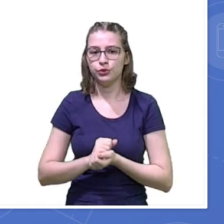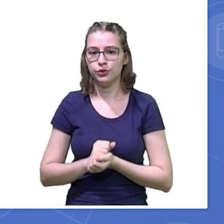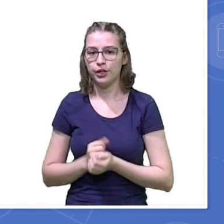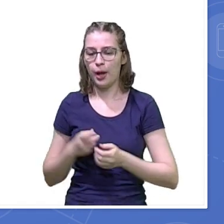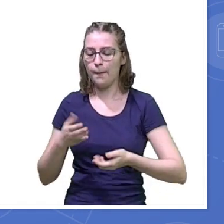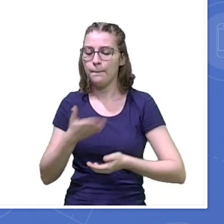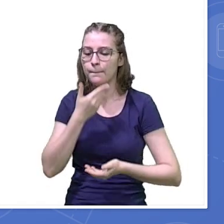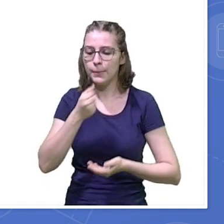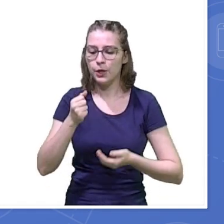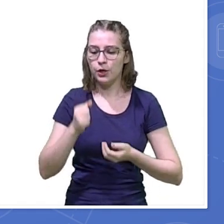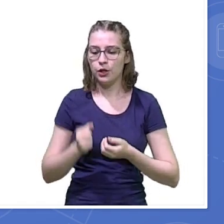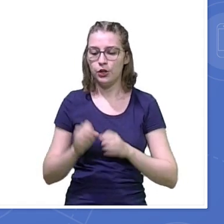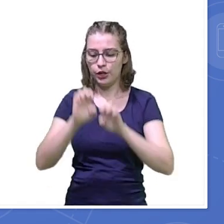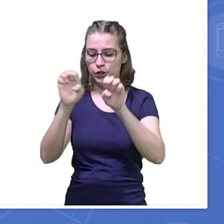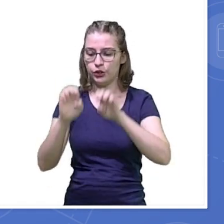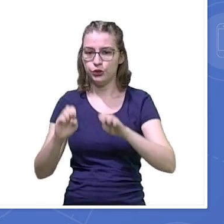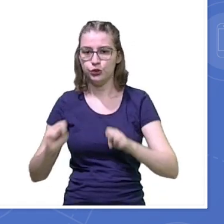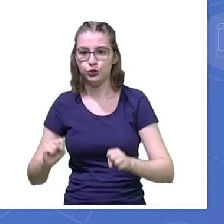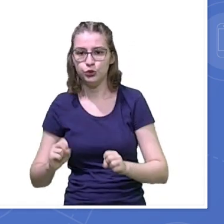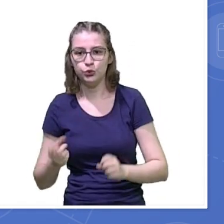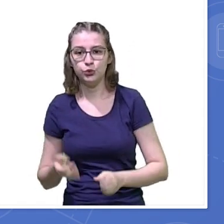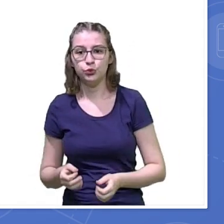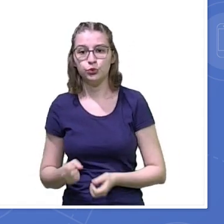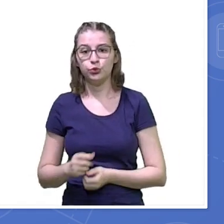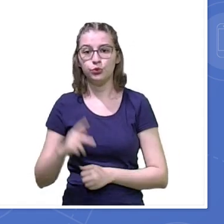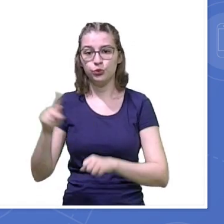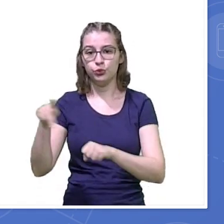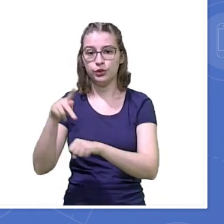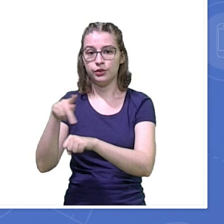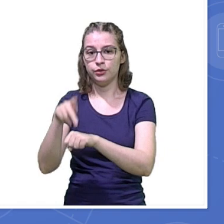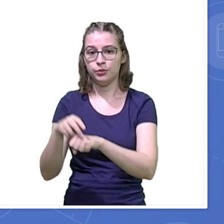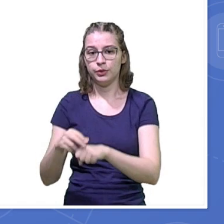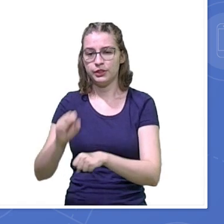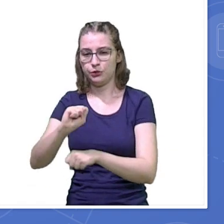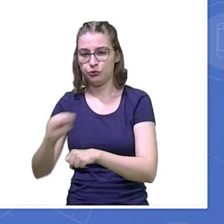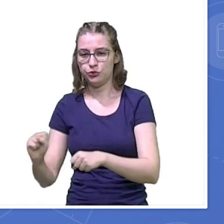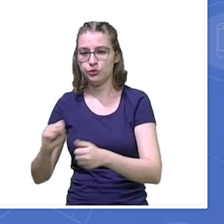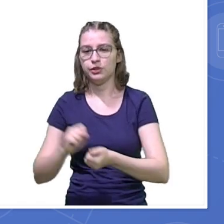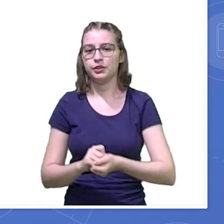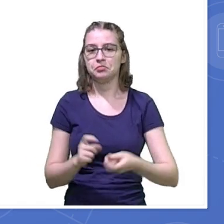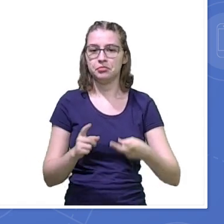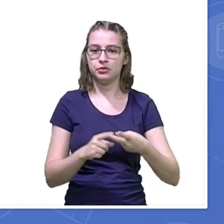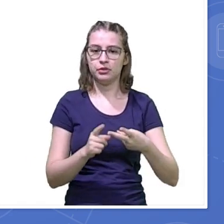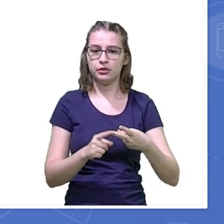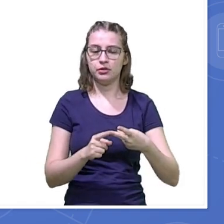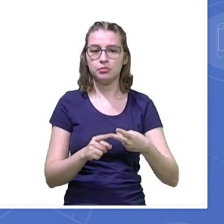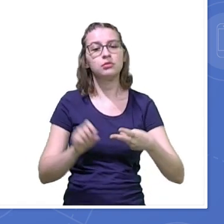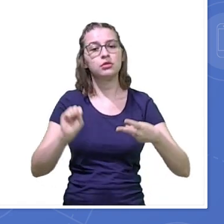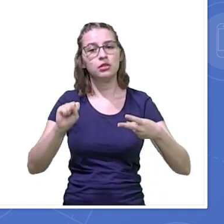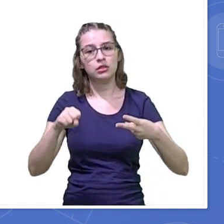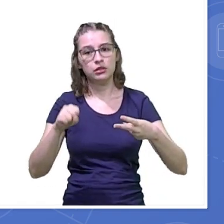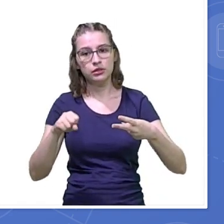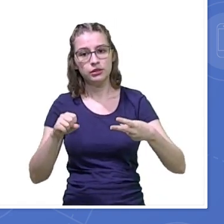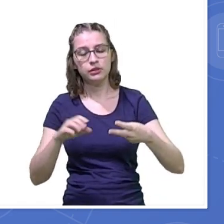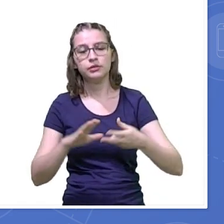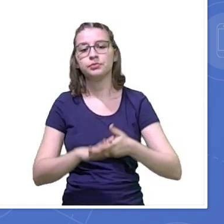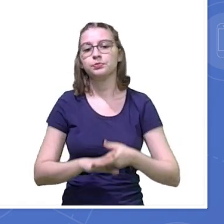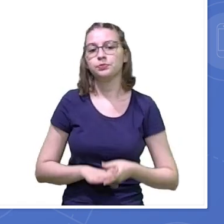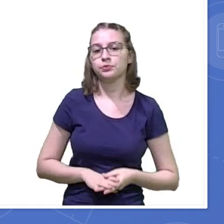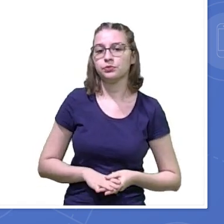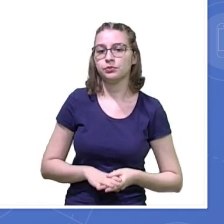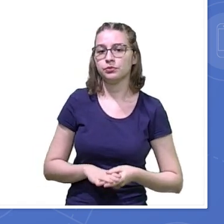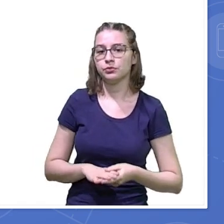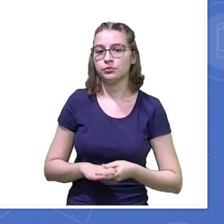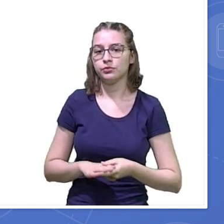né? Não foi bem o café em si, né? Foi as pessoas que trabalhavam com o café, que eram donas das fazendas e